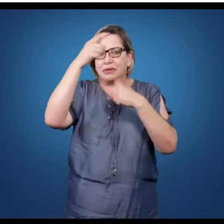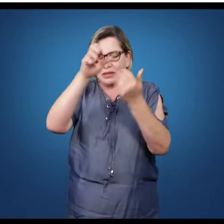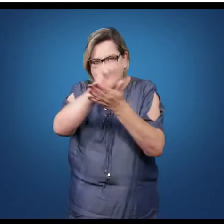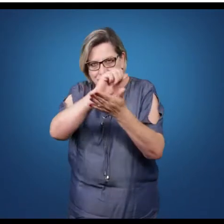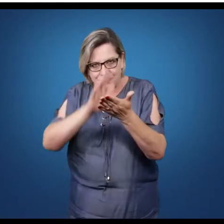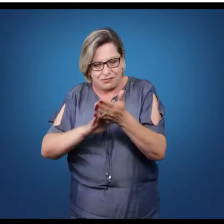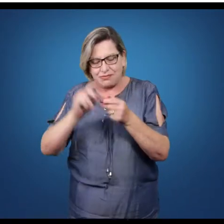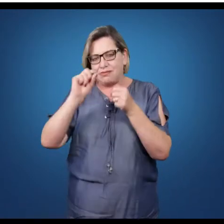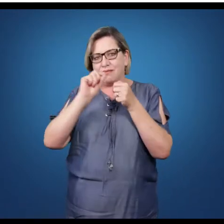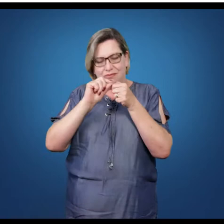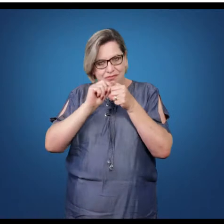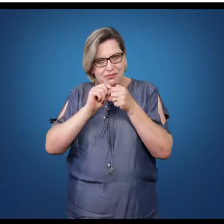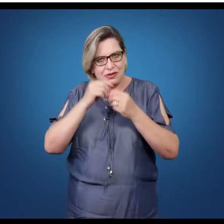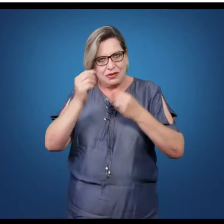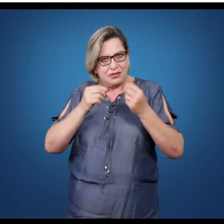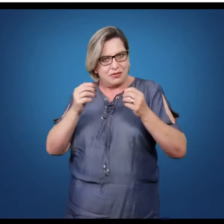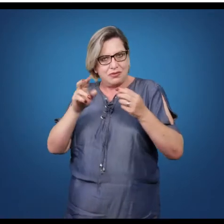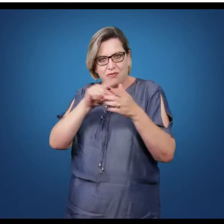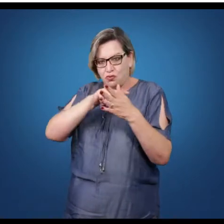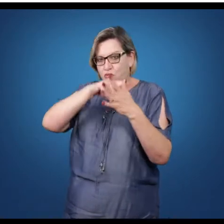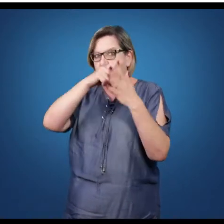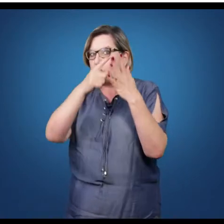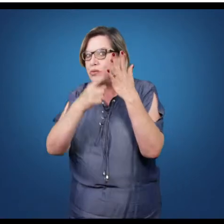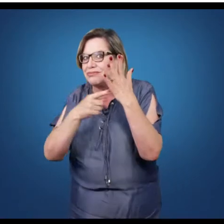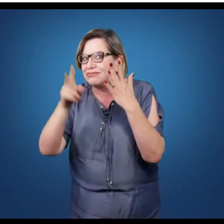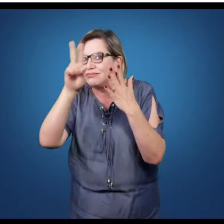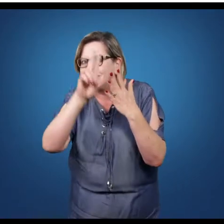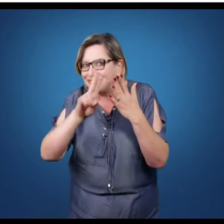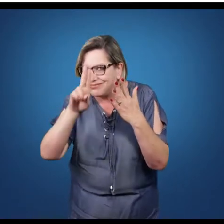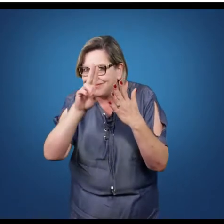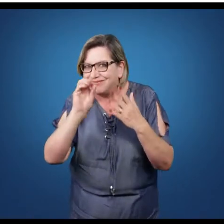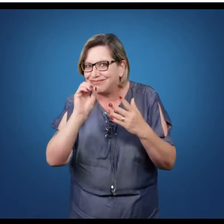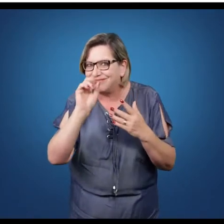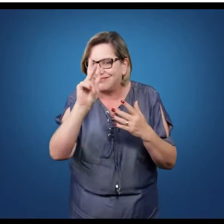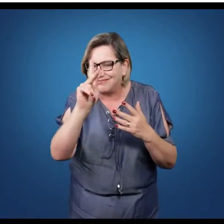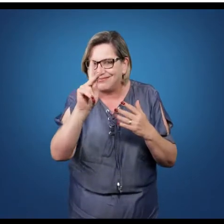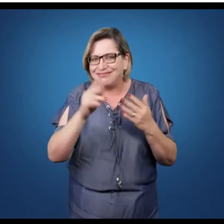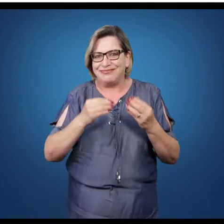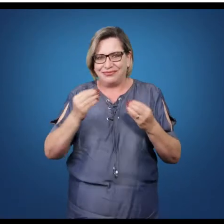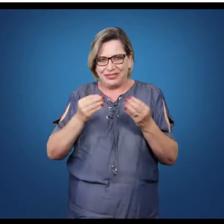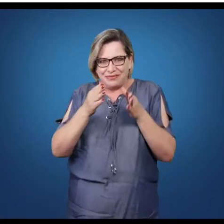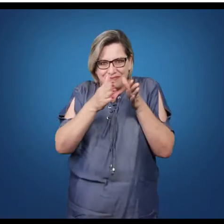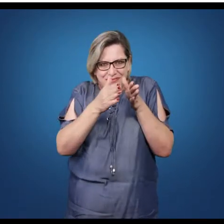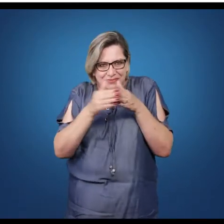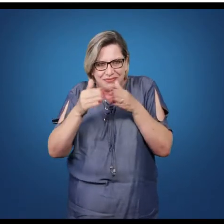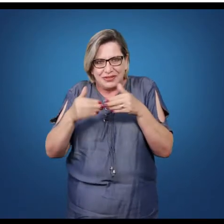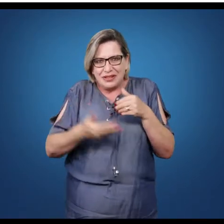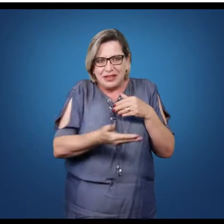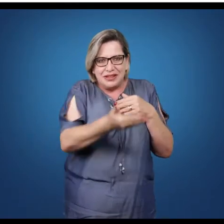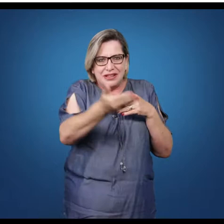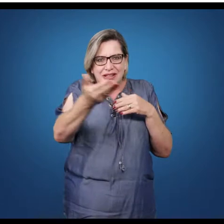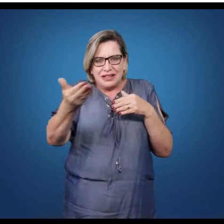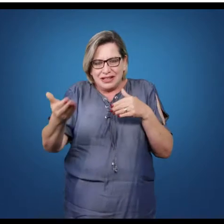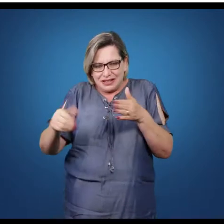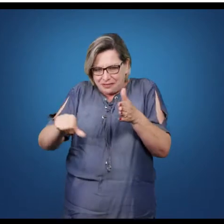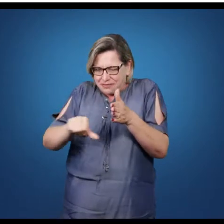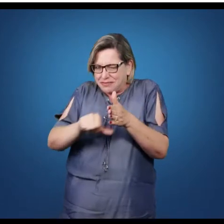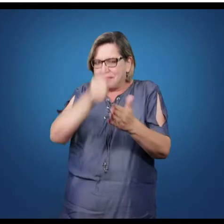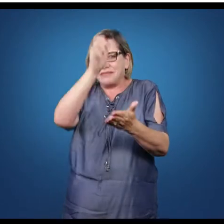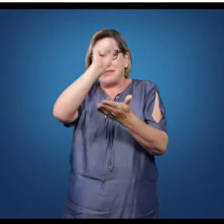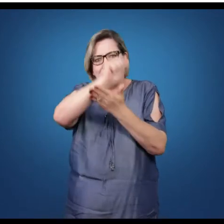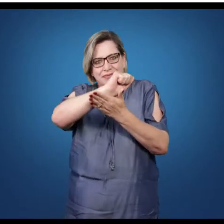nós estaremos trabalhando com esses elementos. Tá ok? Então eu vou pedir para vocês uma primeira atividade aqui.